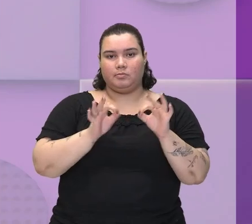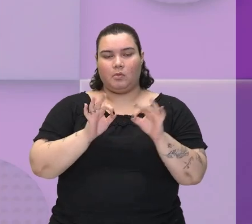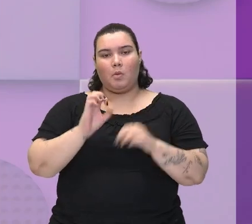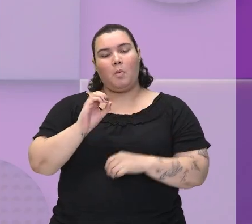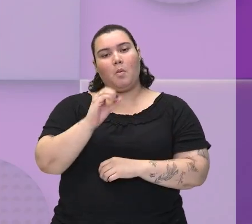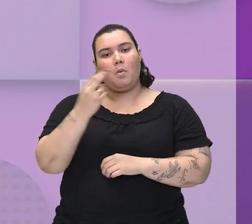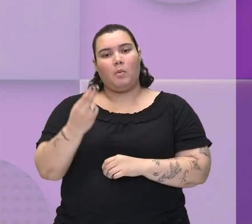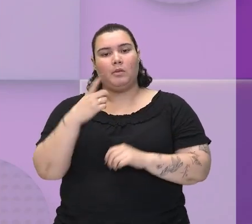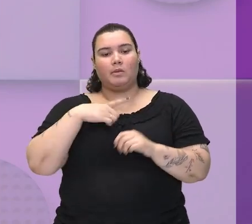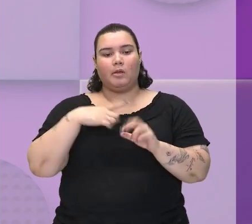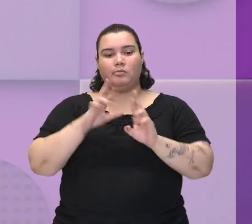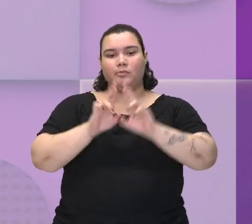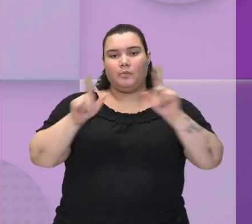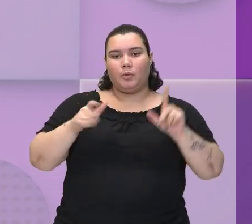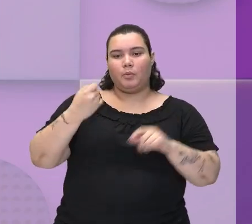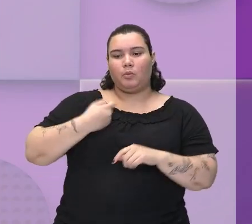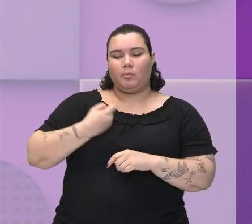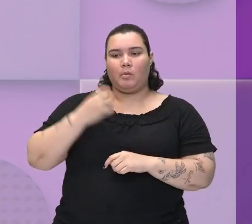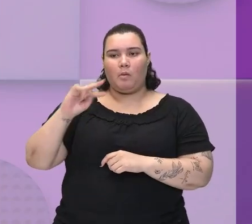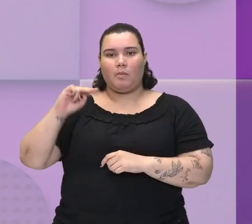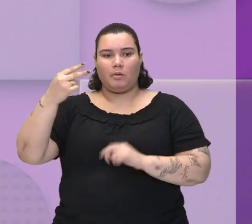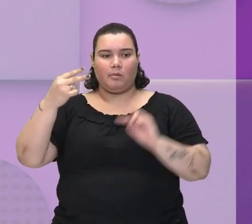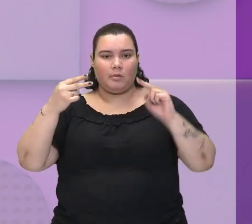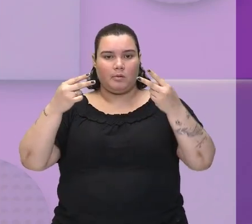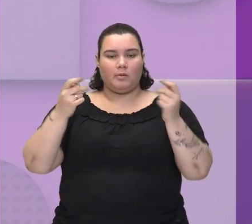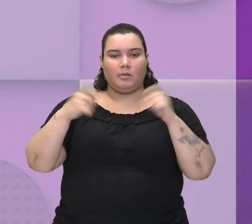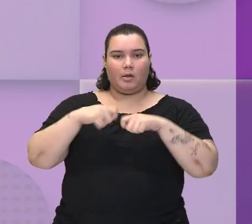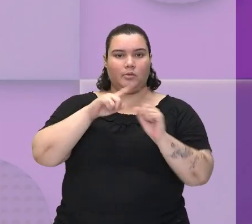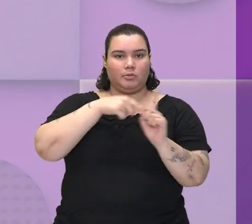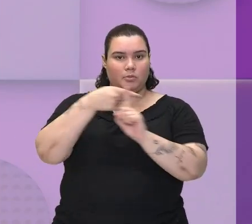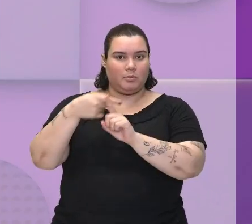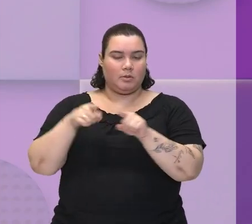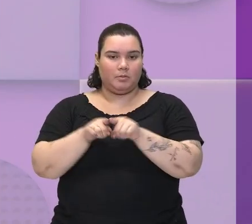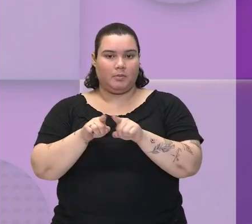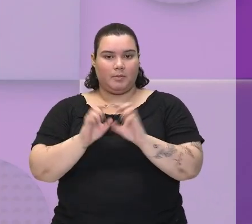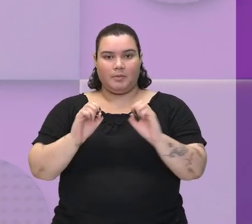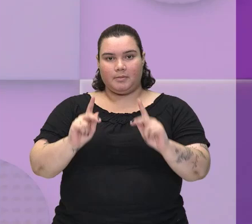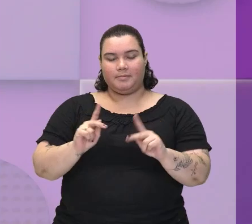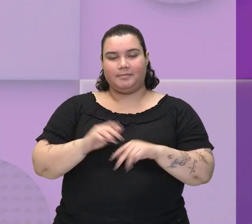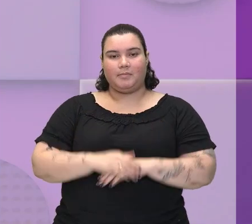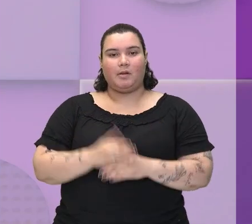diferença de dois termos ao quadrado, ou a soma de dois termos ao quadrado. Beleza?